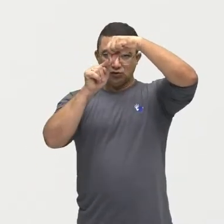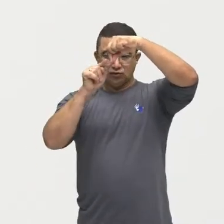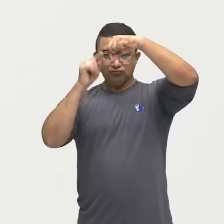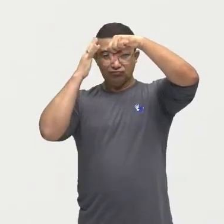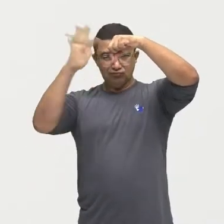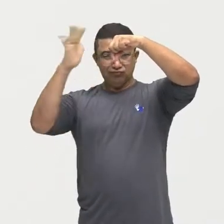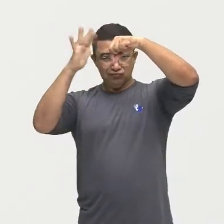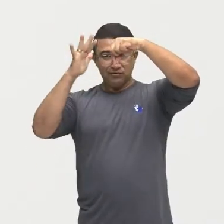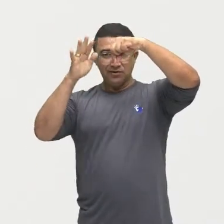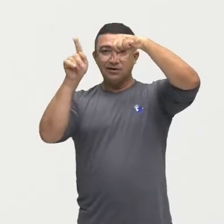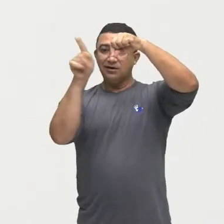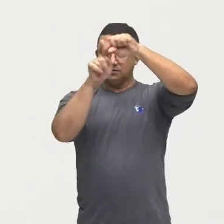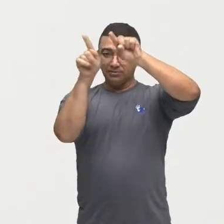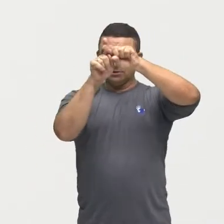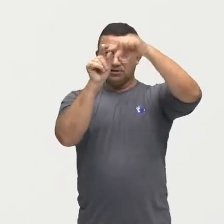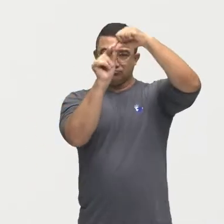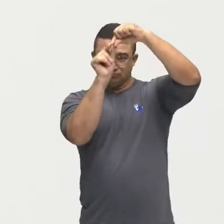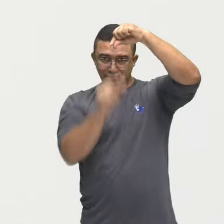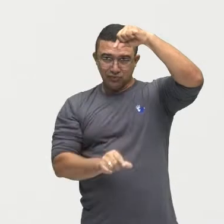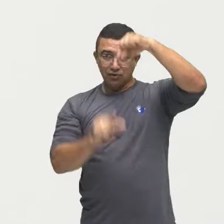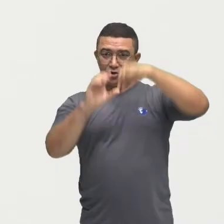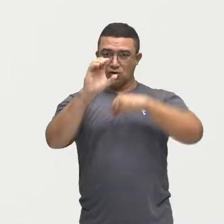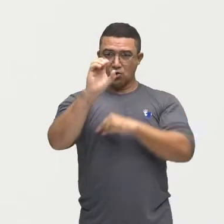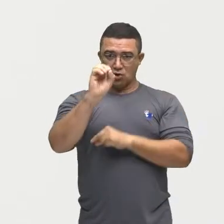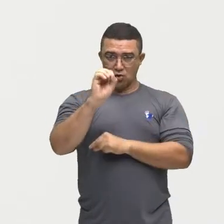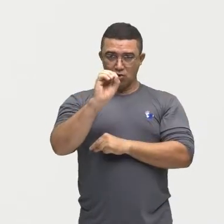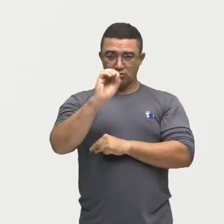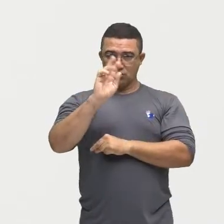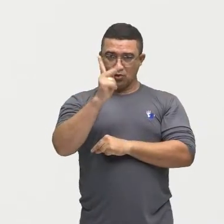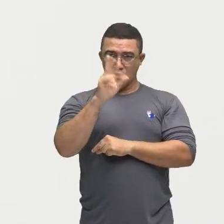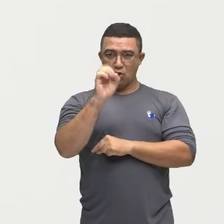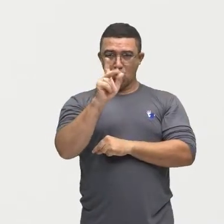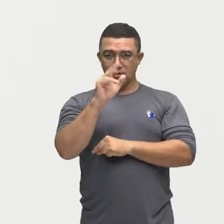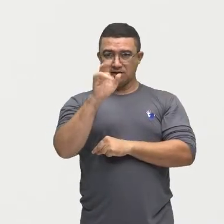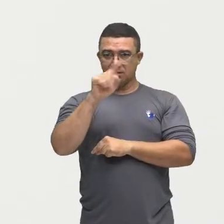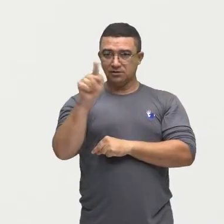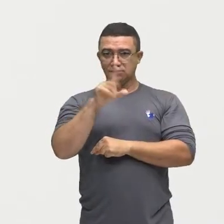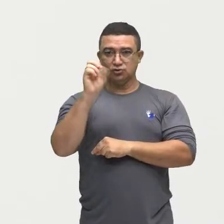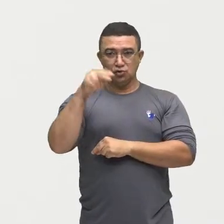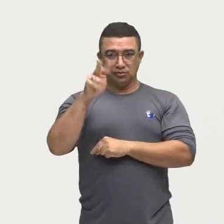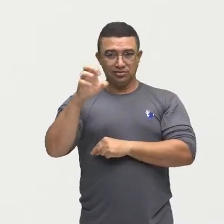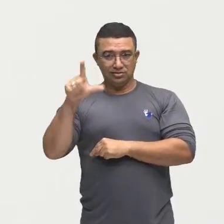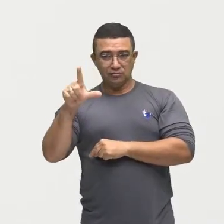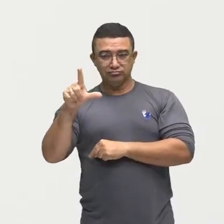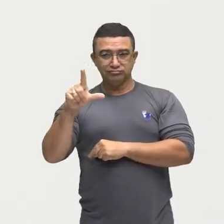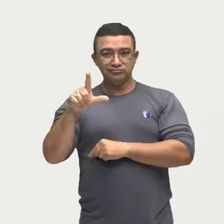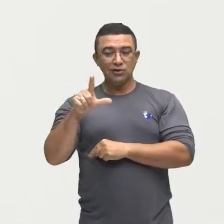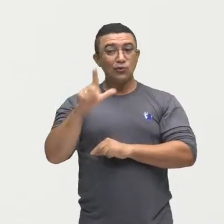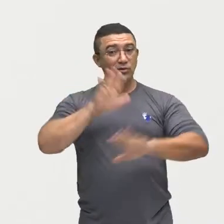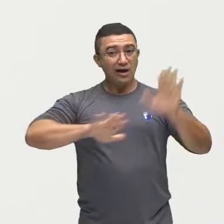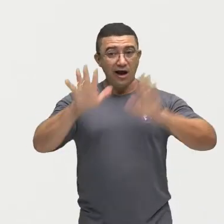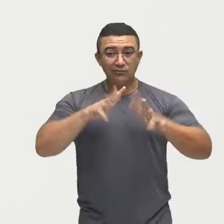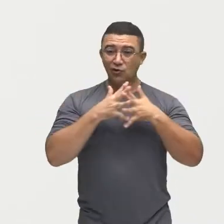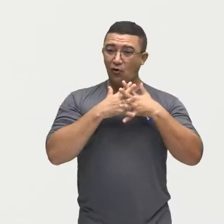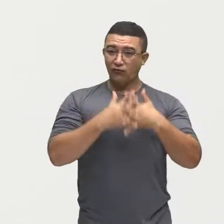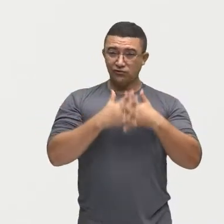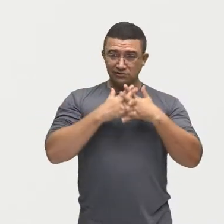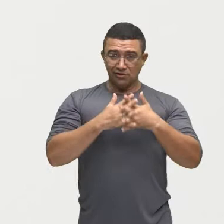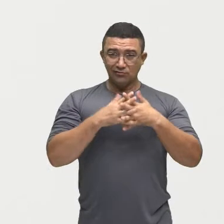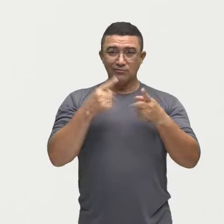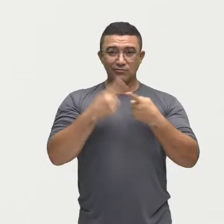sentido horizontal. A gente não pode confundir aqui esses sentidos para a gente não confundir mais lá na frente a